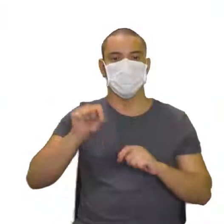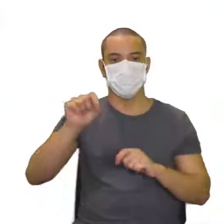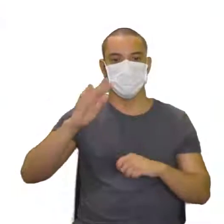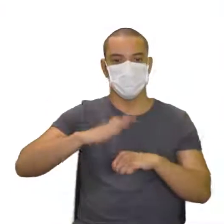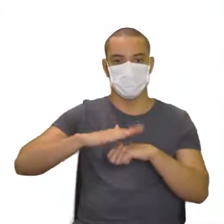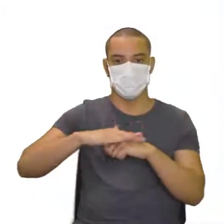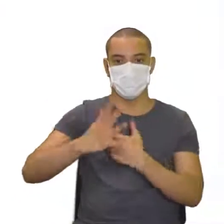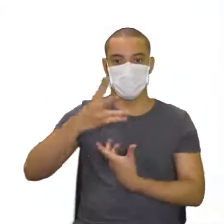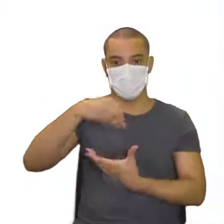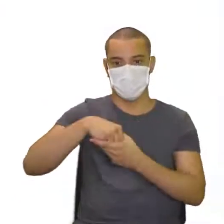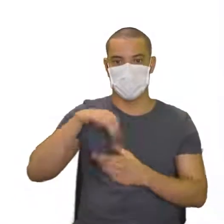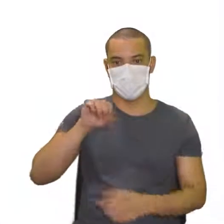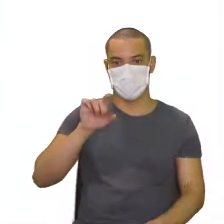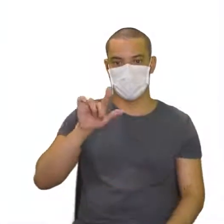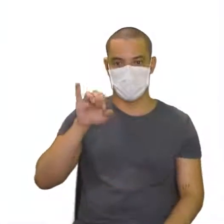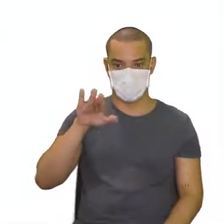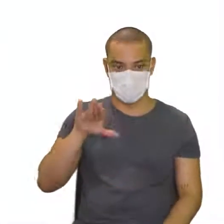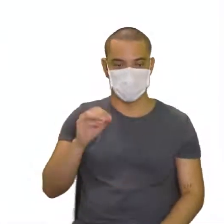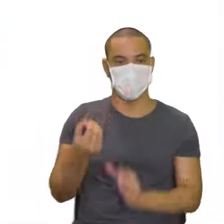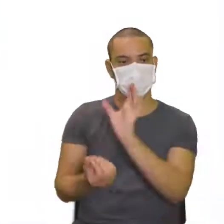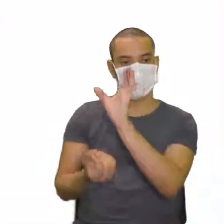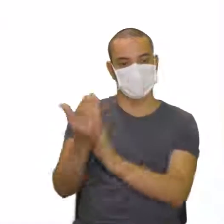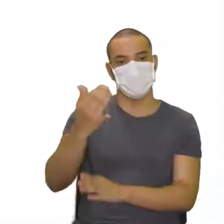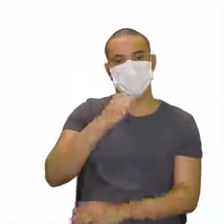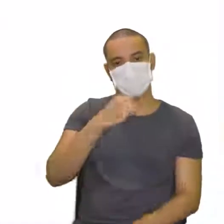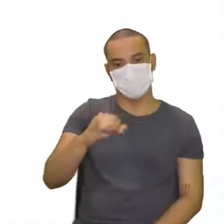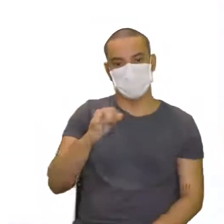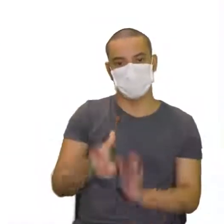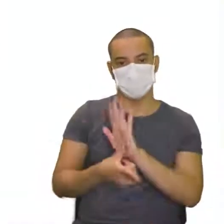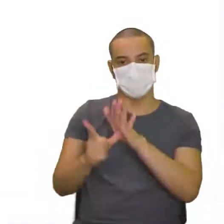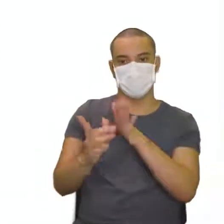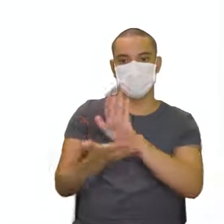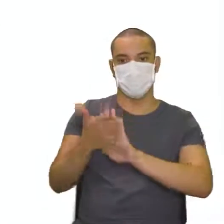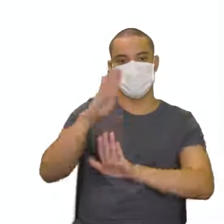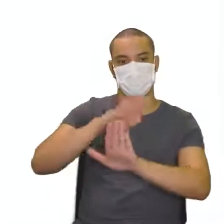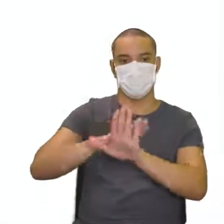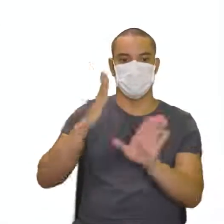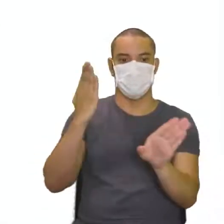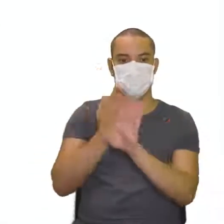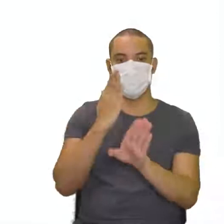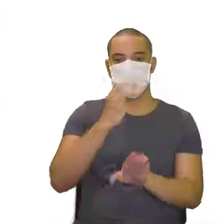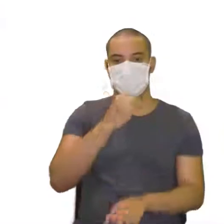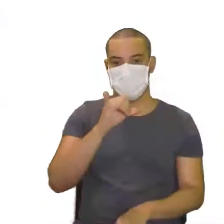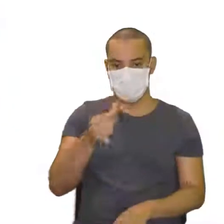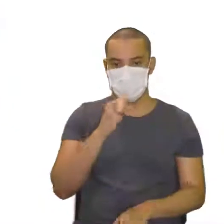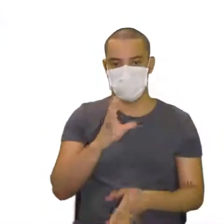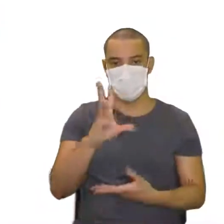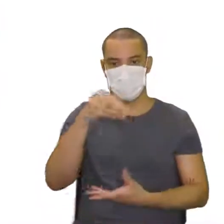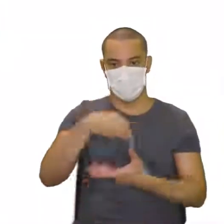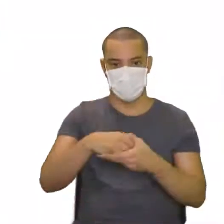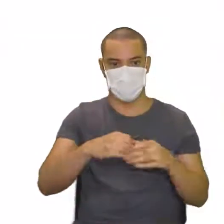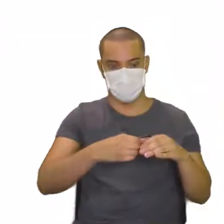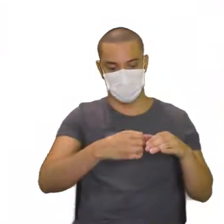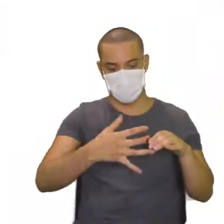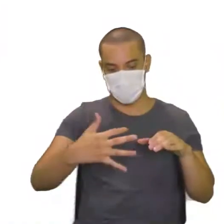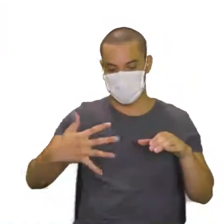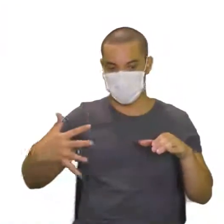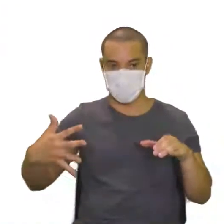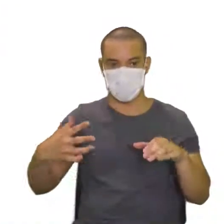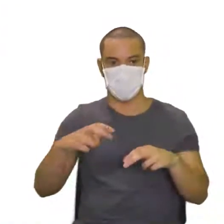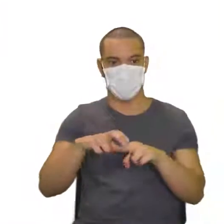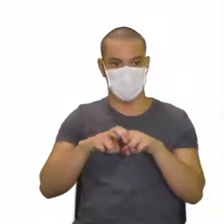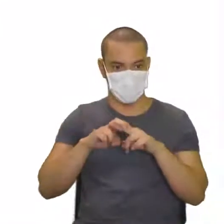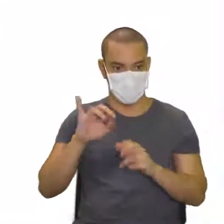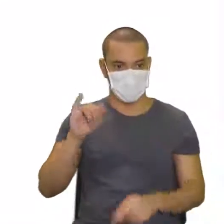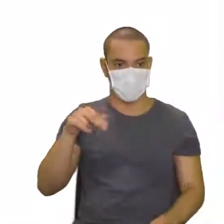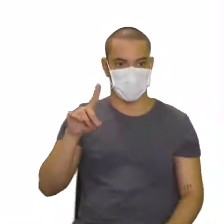bobina solenoide em criar fluxo magnético em seu interior em função da corrente que percorre, tá, pessoal? Tá aqui a